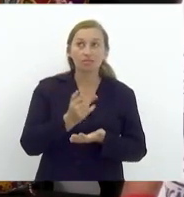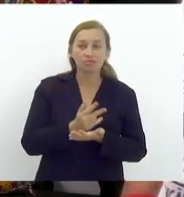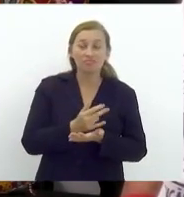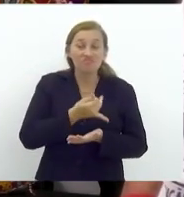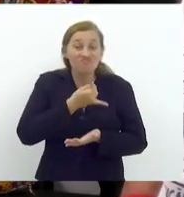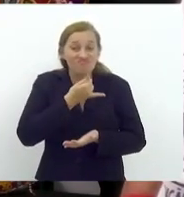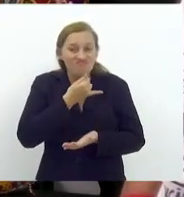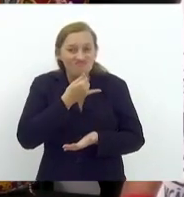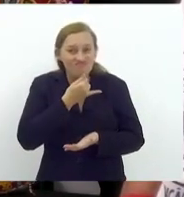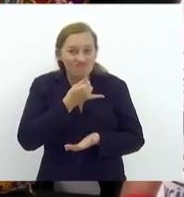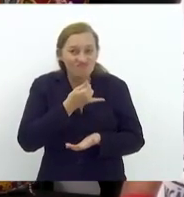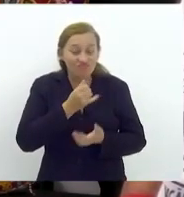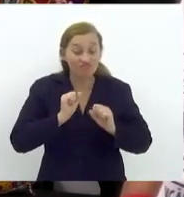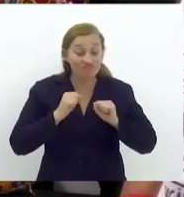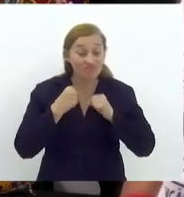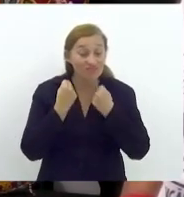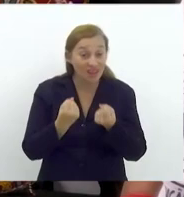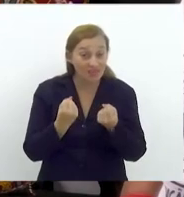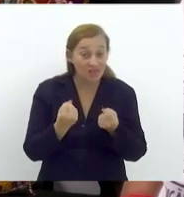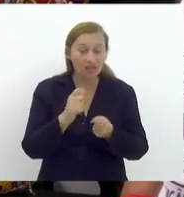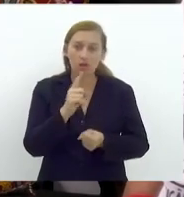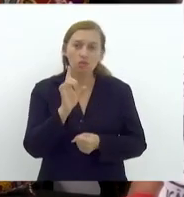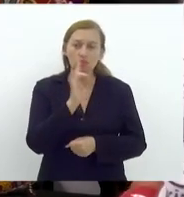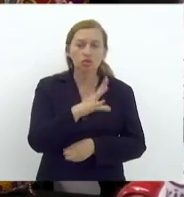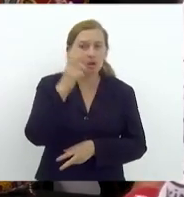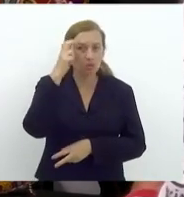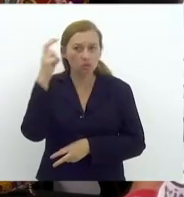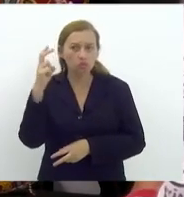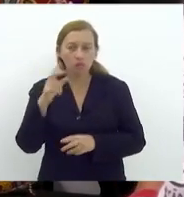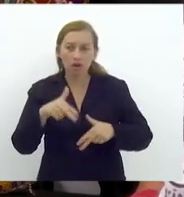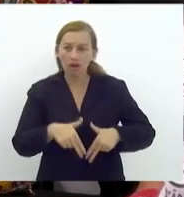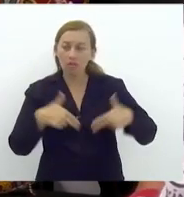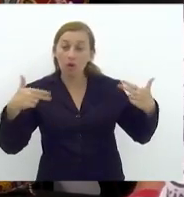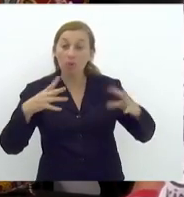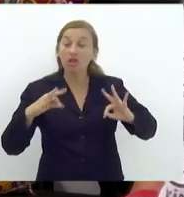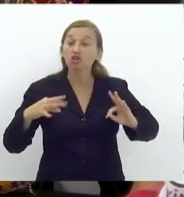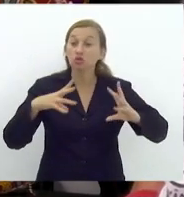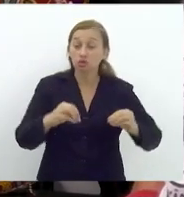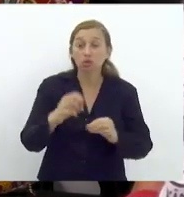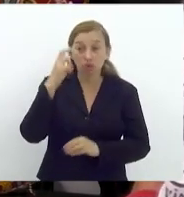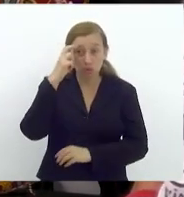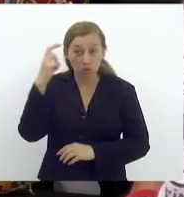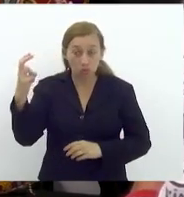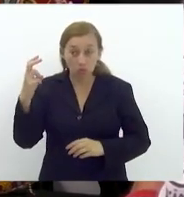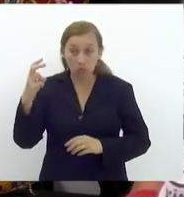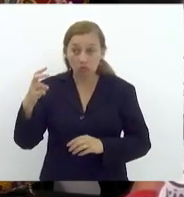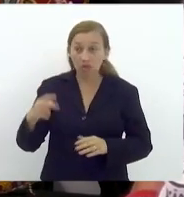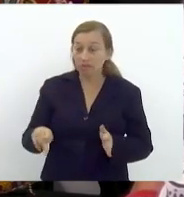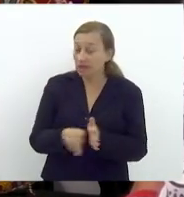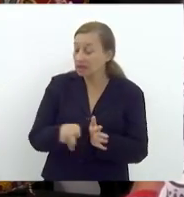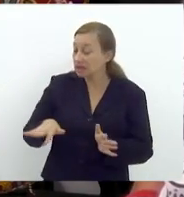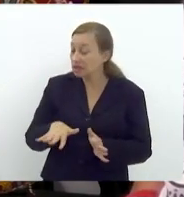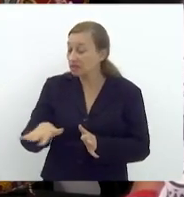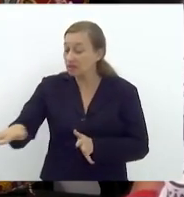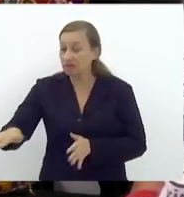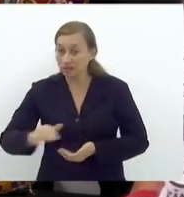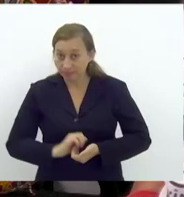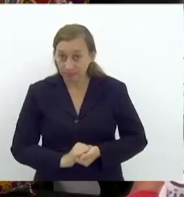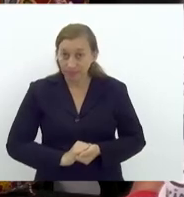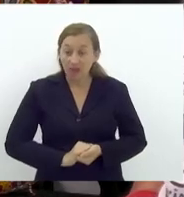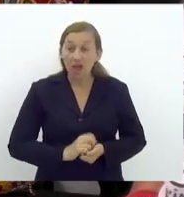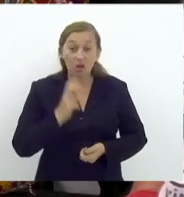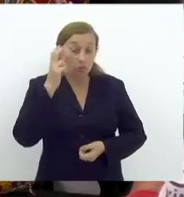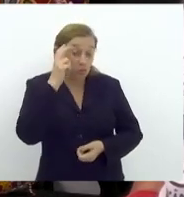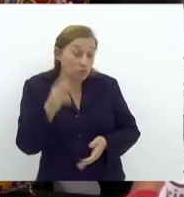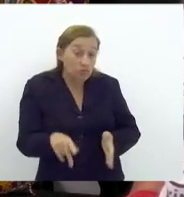seja necessário Defender não só a cultura hip hop mas toda cultura periférica né as culturas populares aquelas